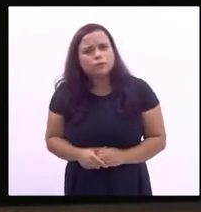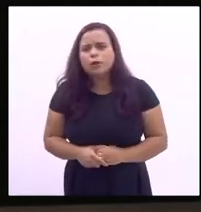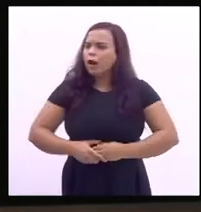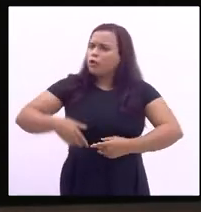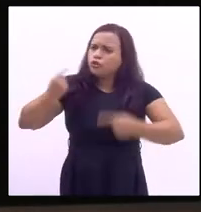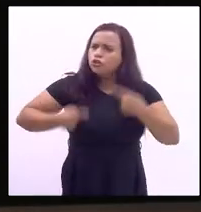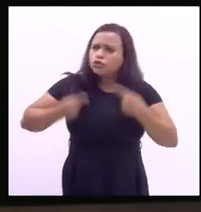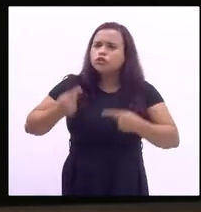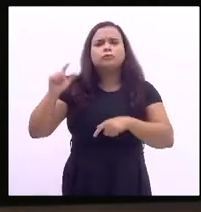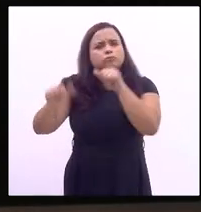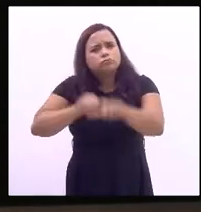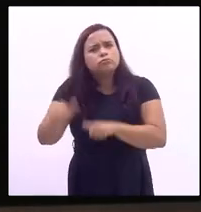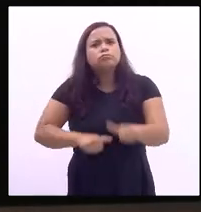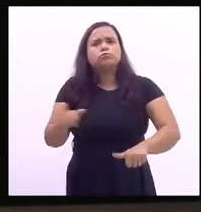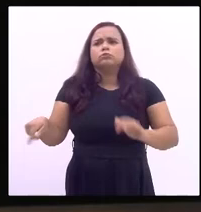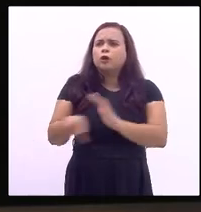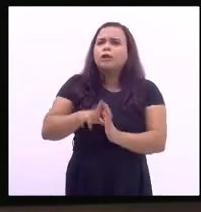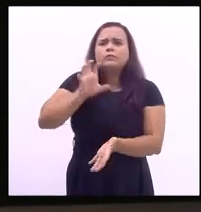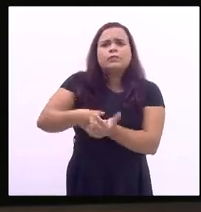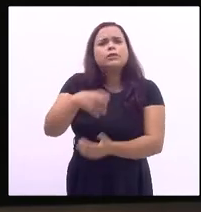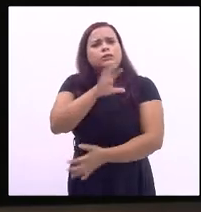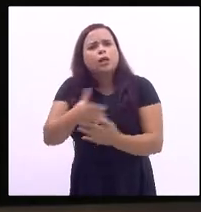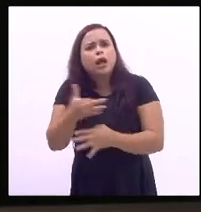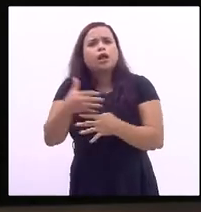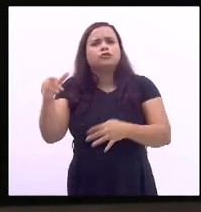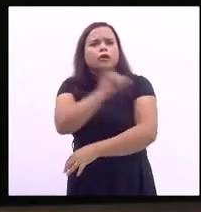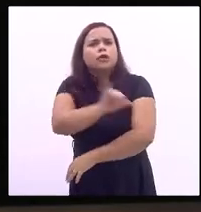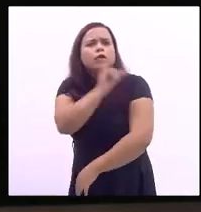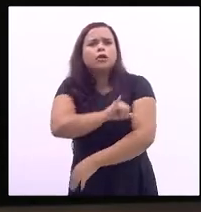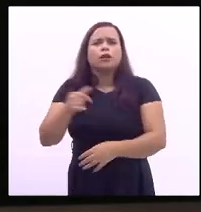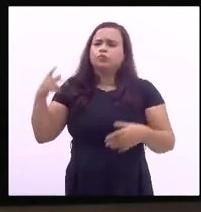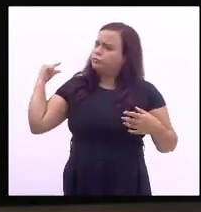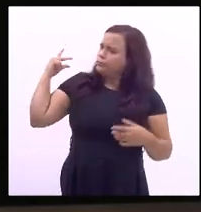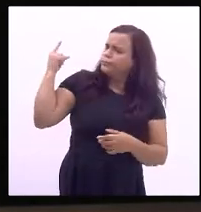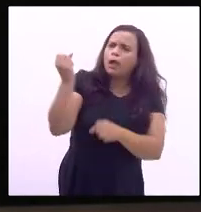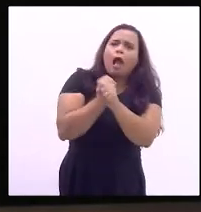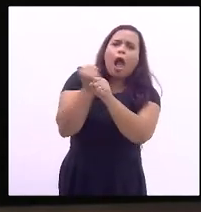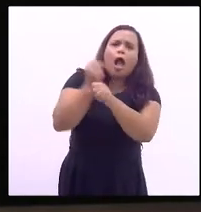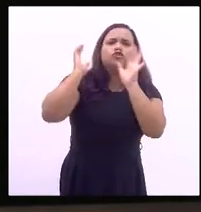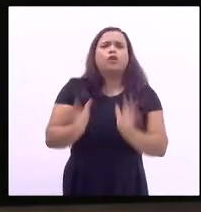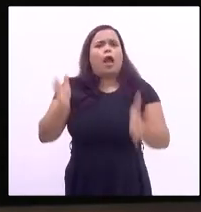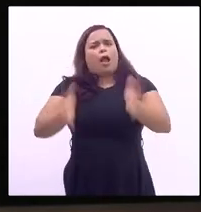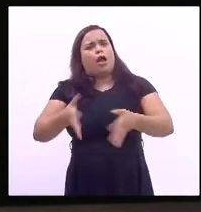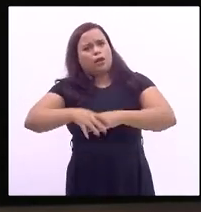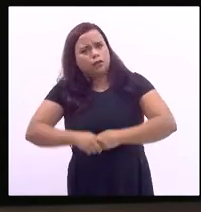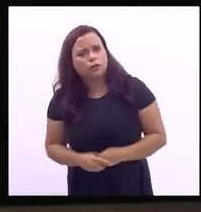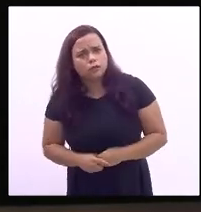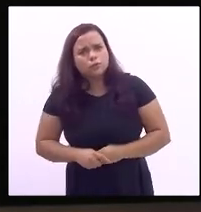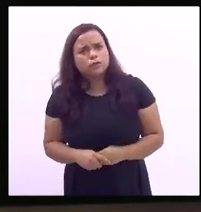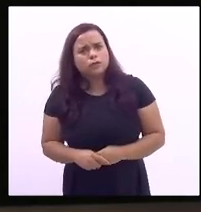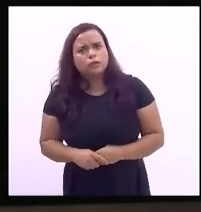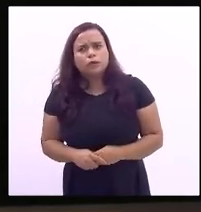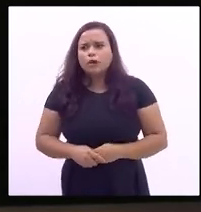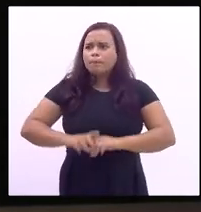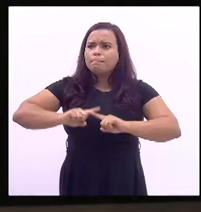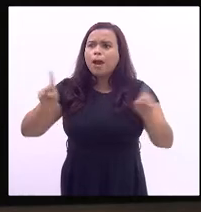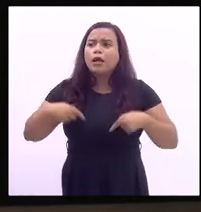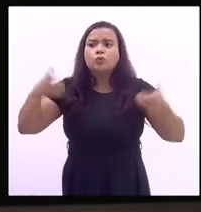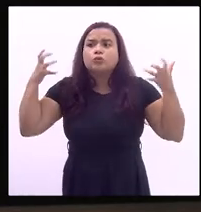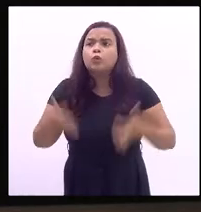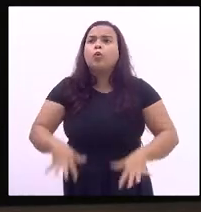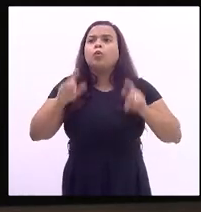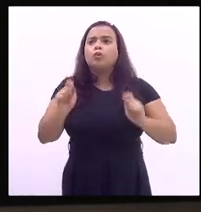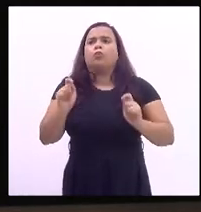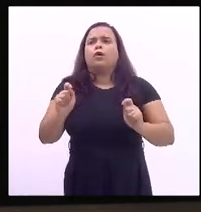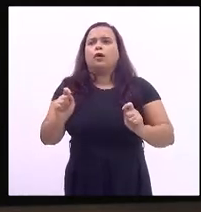discutir revitalização do centro da cidade do Rio de Janeiro não é de hoje que eu discuto isso agora não quero que a